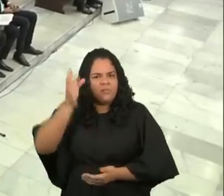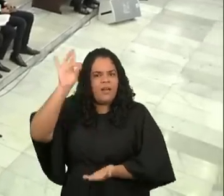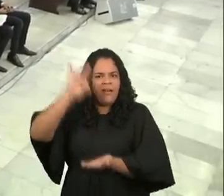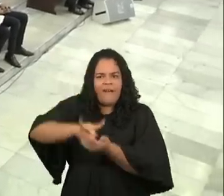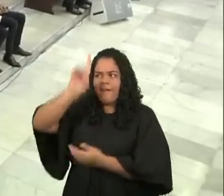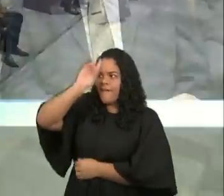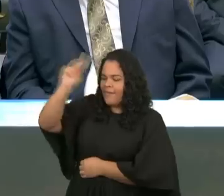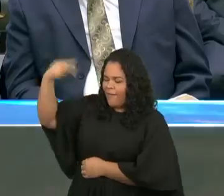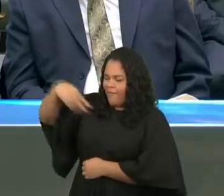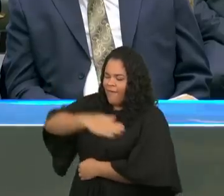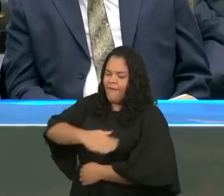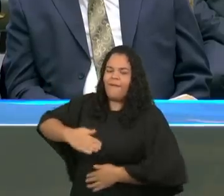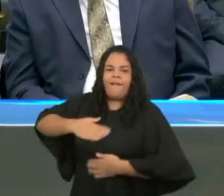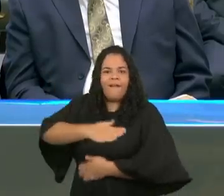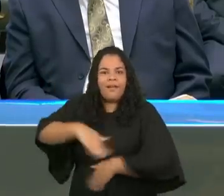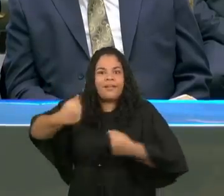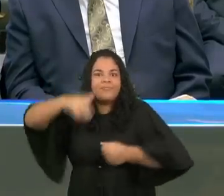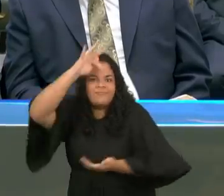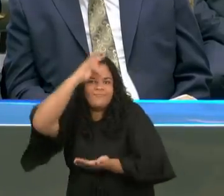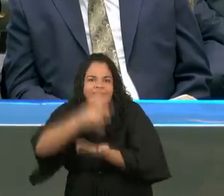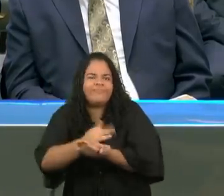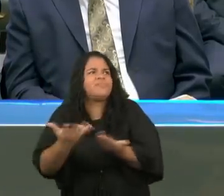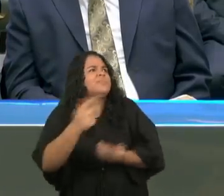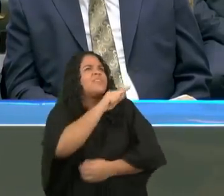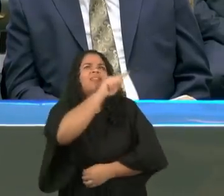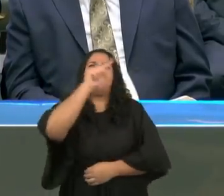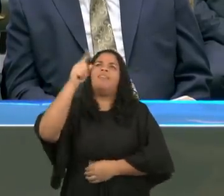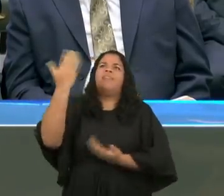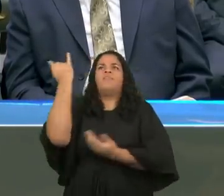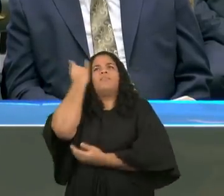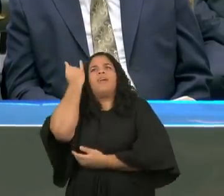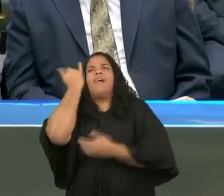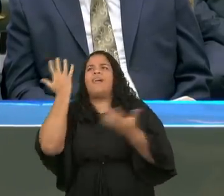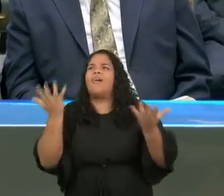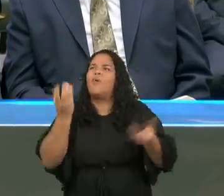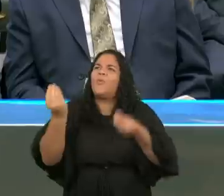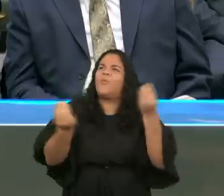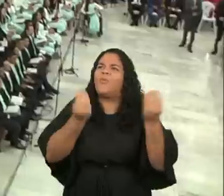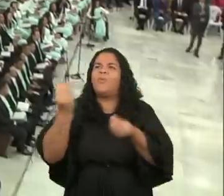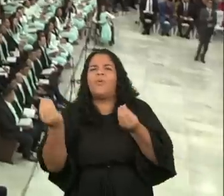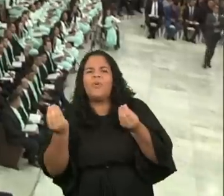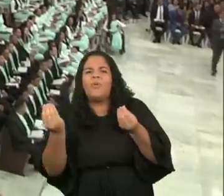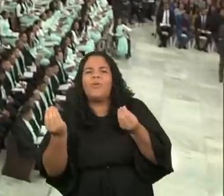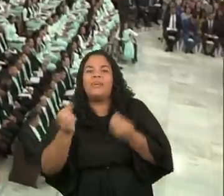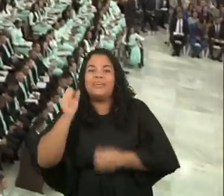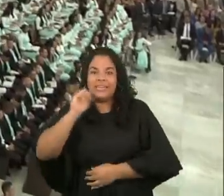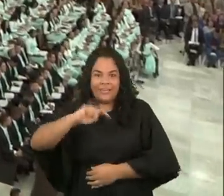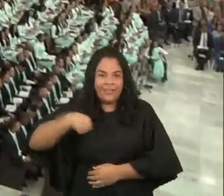Agora a galeria está com preguiça de falar. Sem fé é impossível.